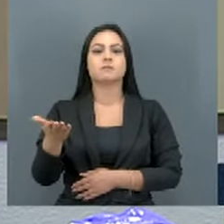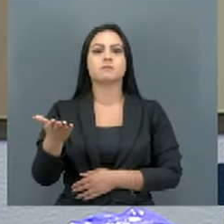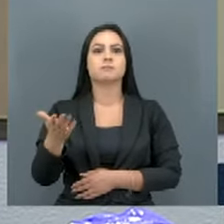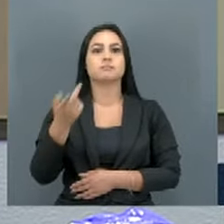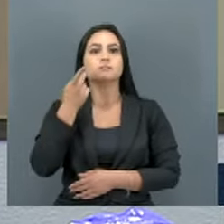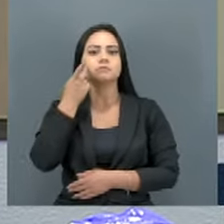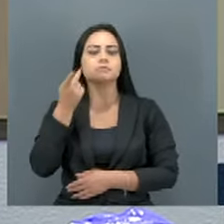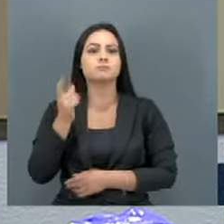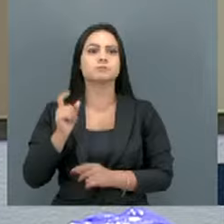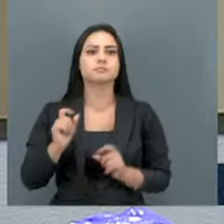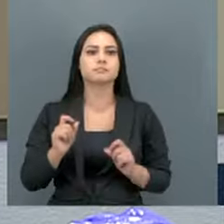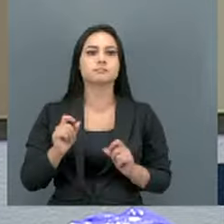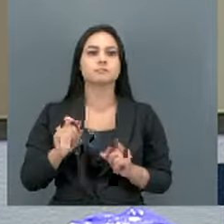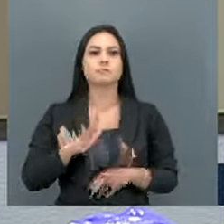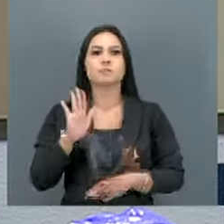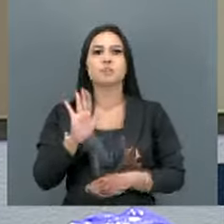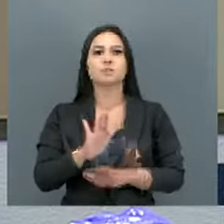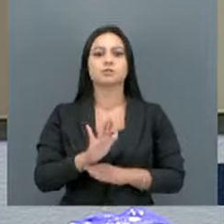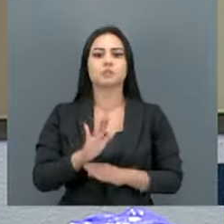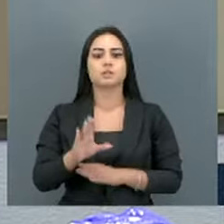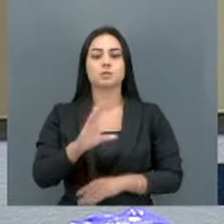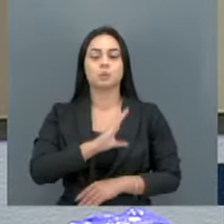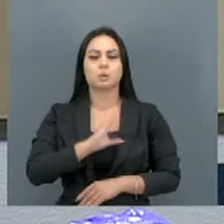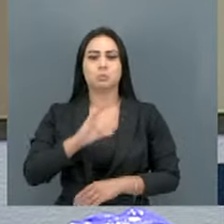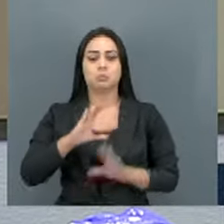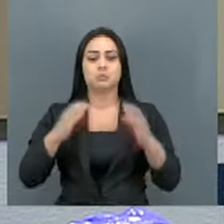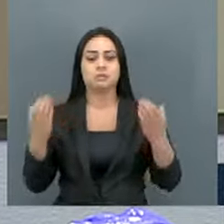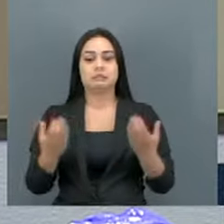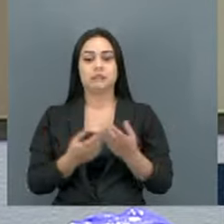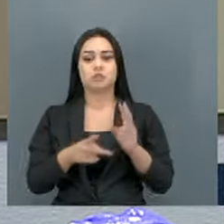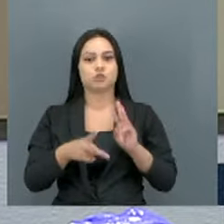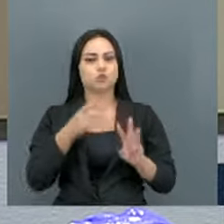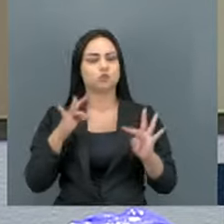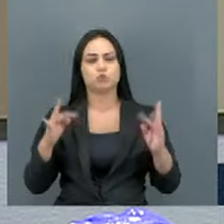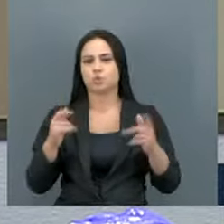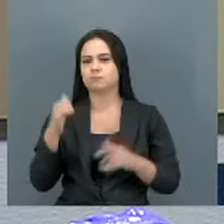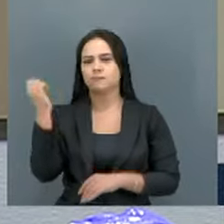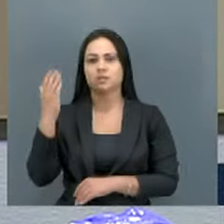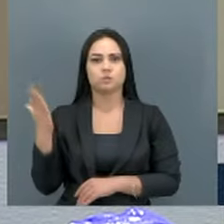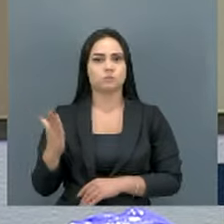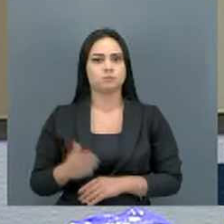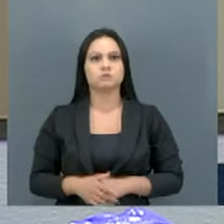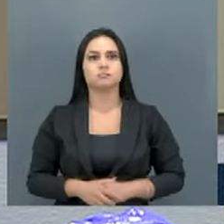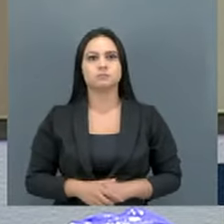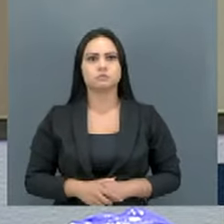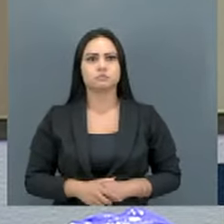para ajudar com a comunidade indígena, de todos, do Brasil.